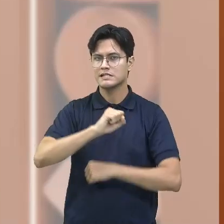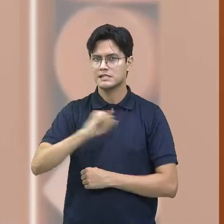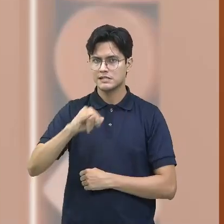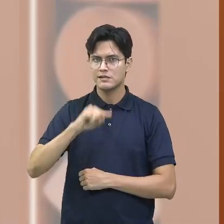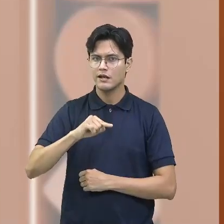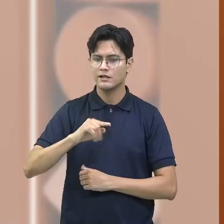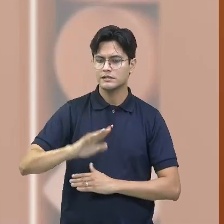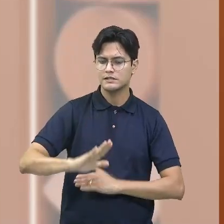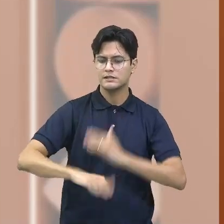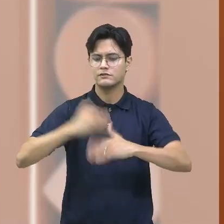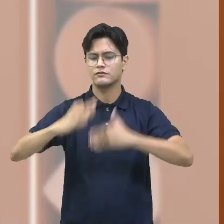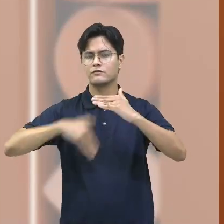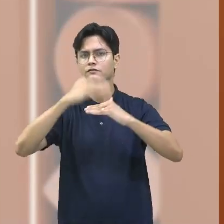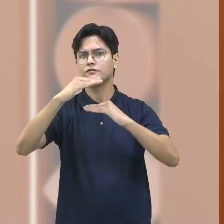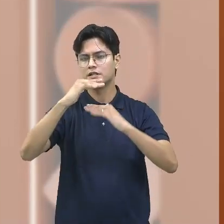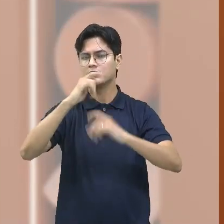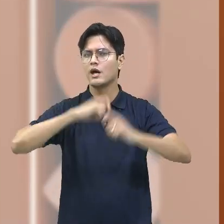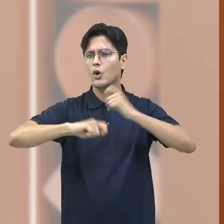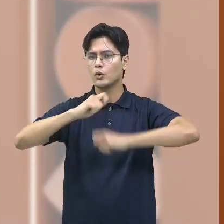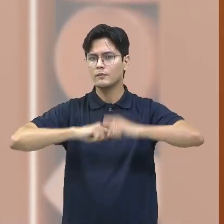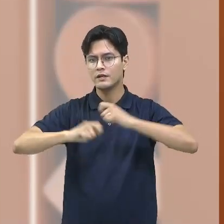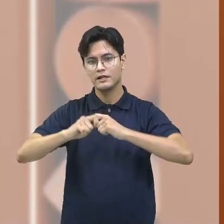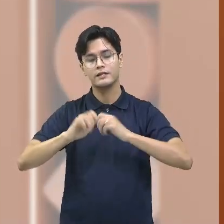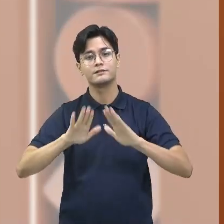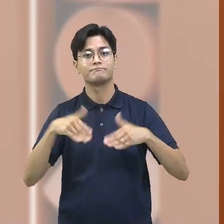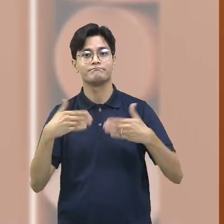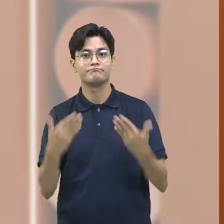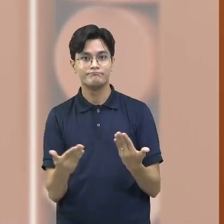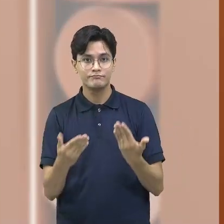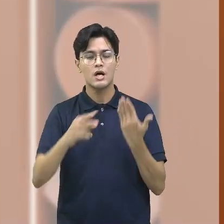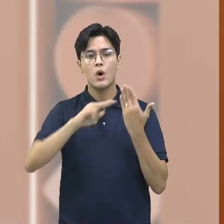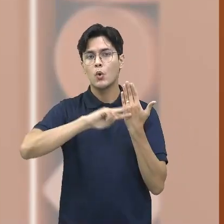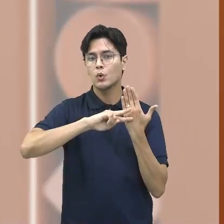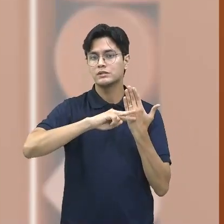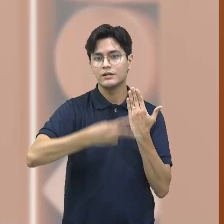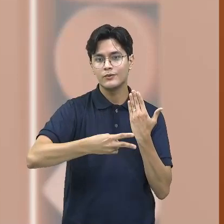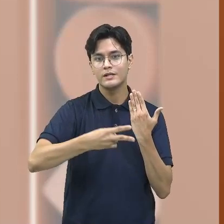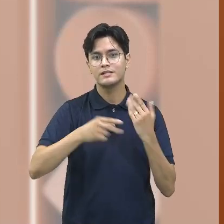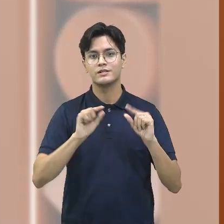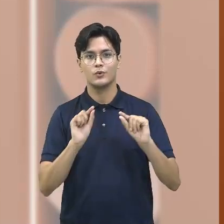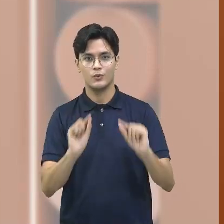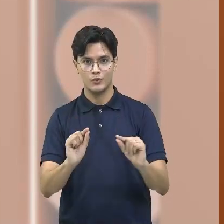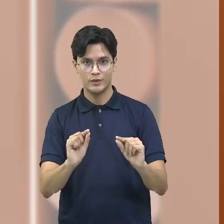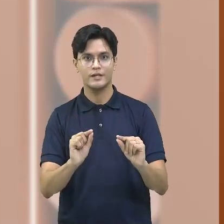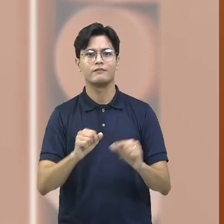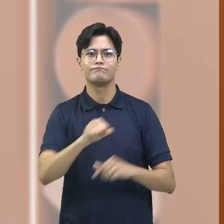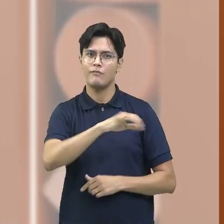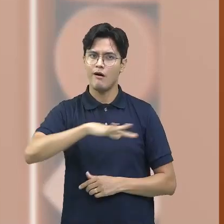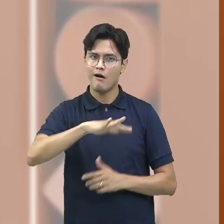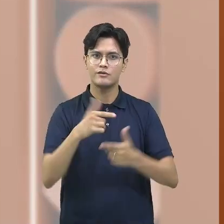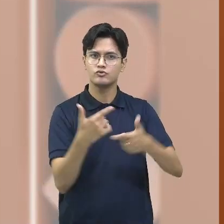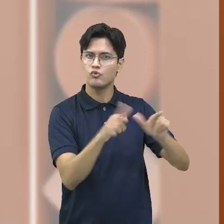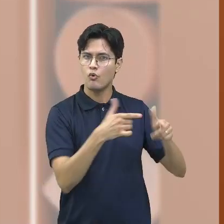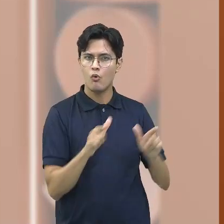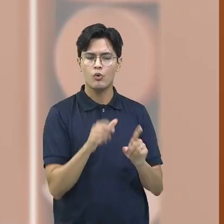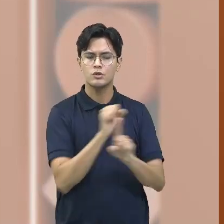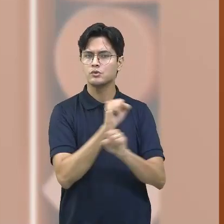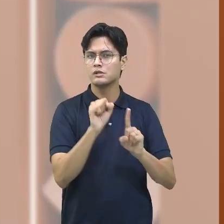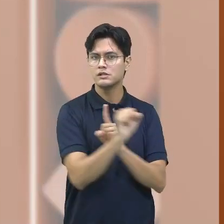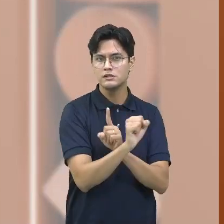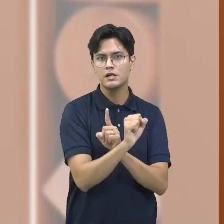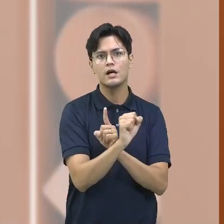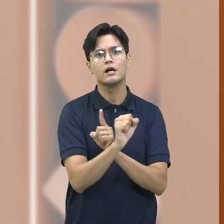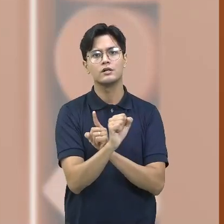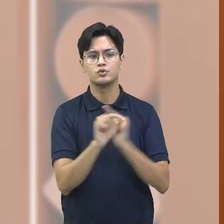muito bem economicamente, por tabela, os outros campos da sociedade